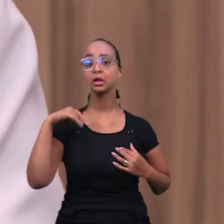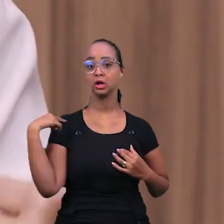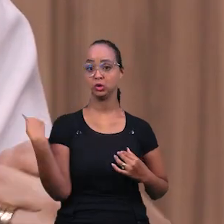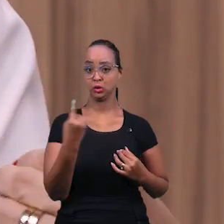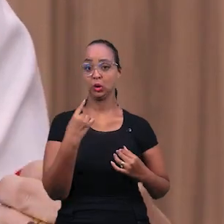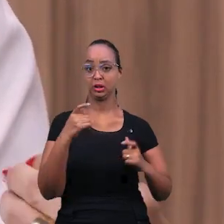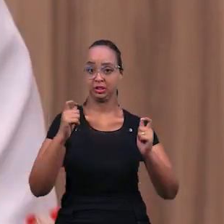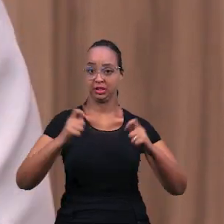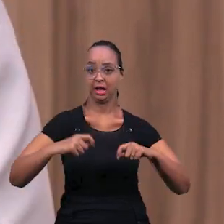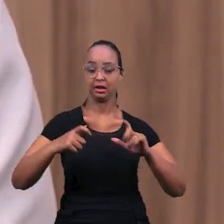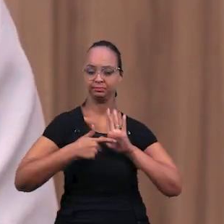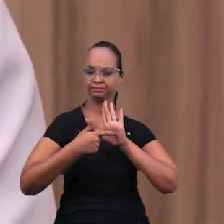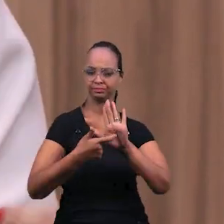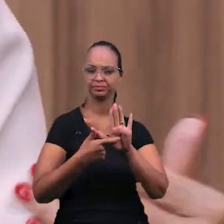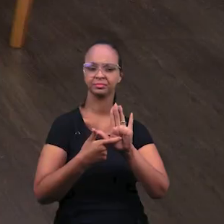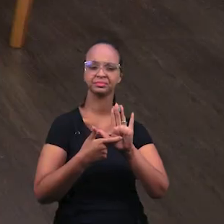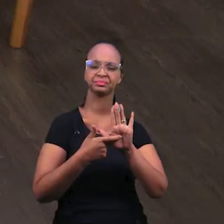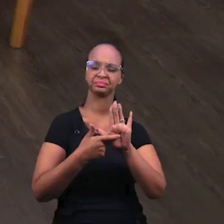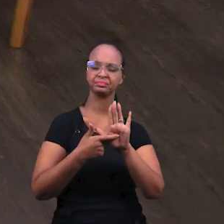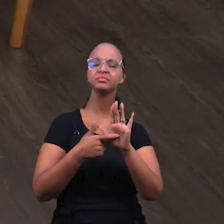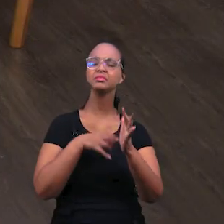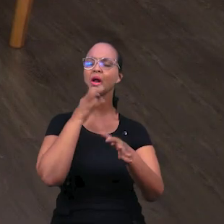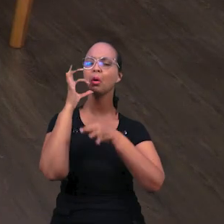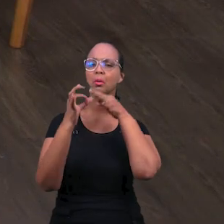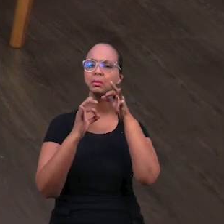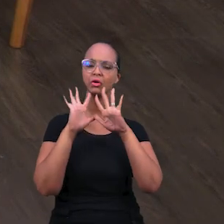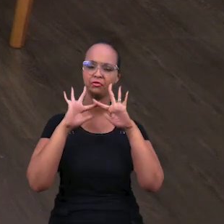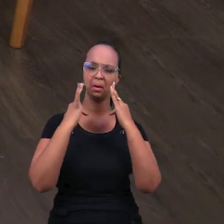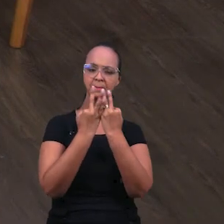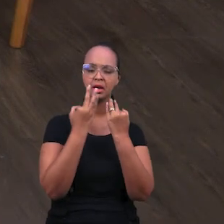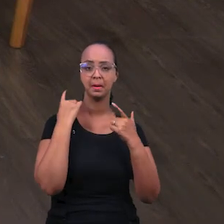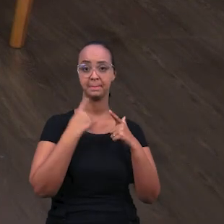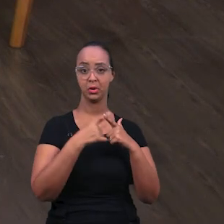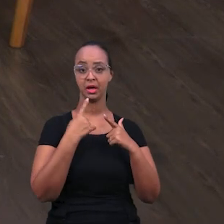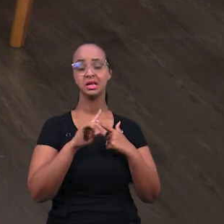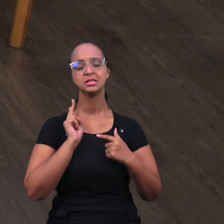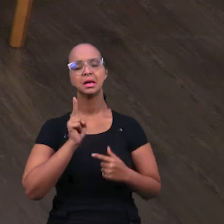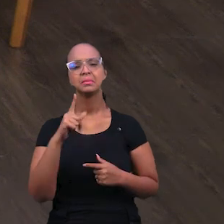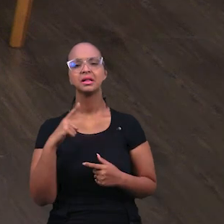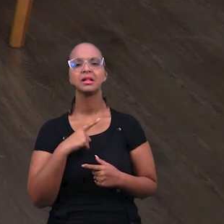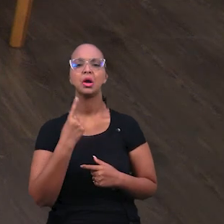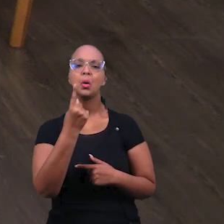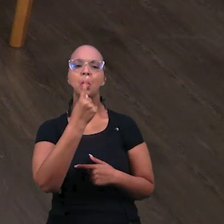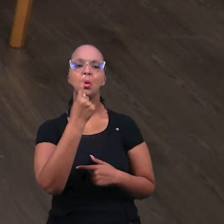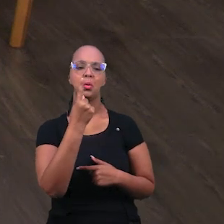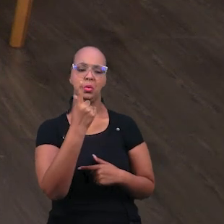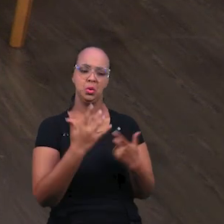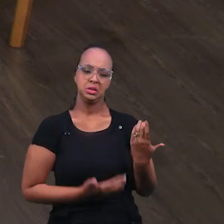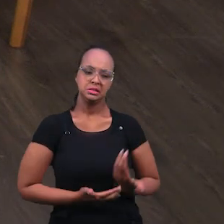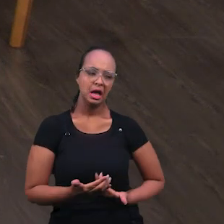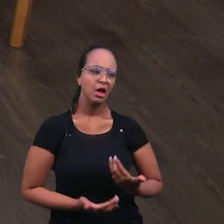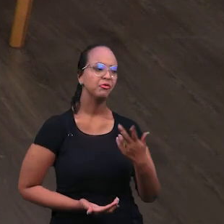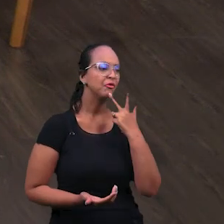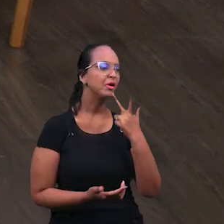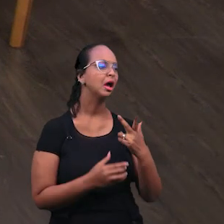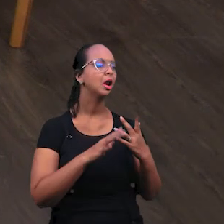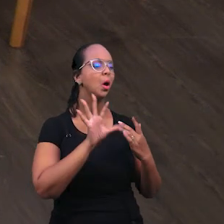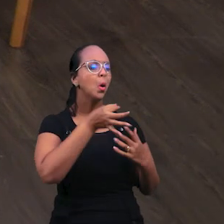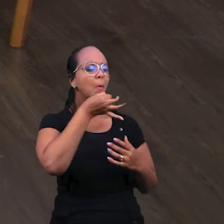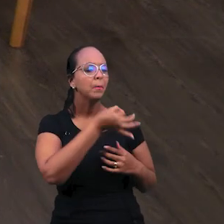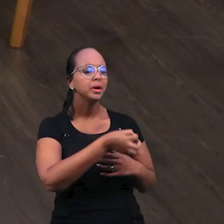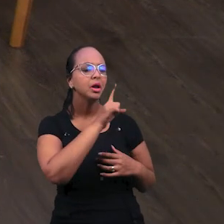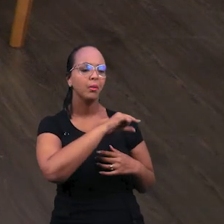quadros também tragam a contribuição das famílias. Né? Vocês podem ver que na playlist sempre tem um irmão que traz algum depoimento. E isso